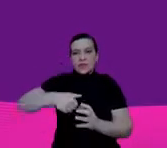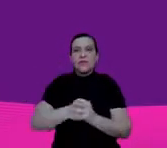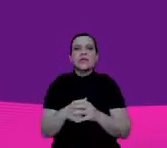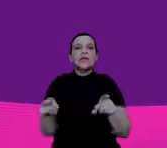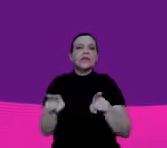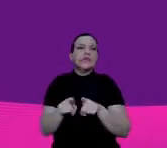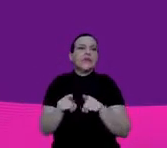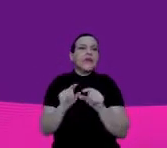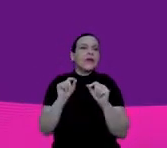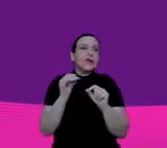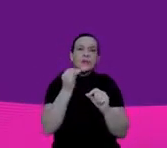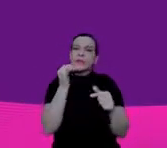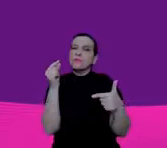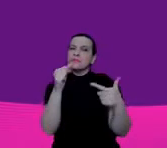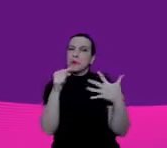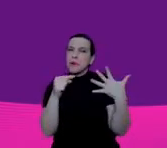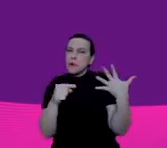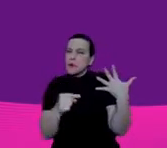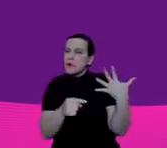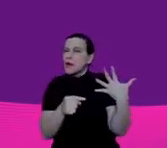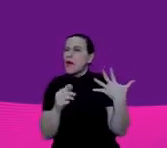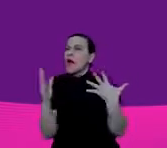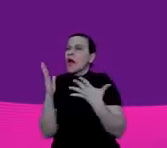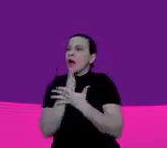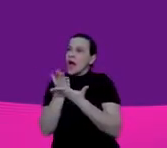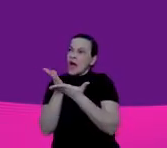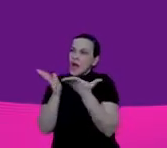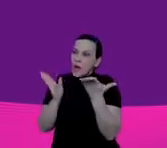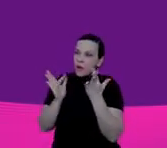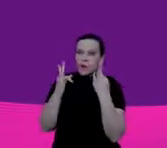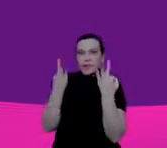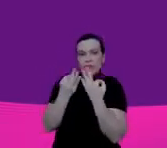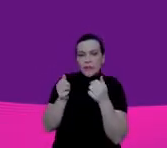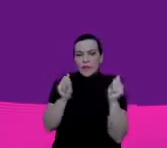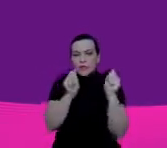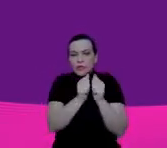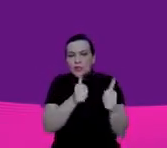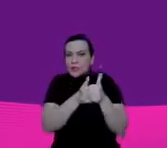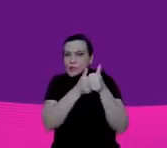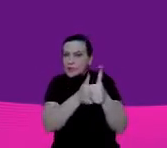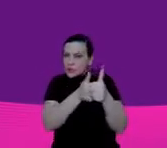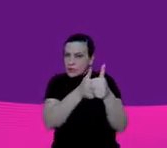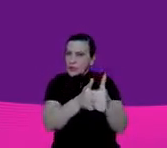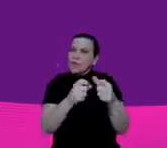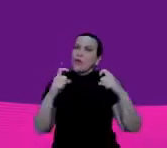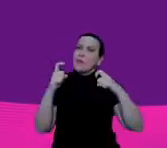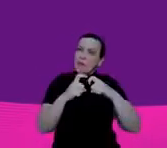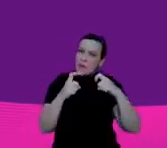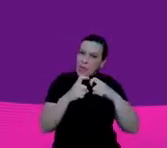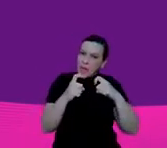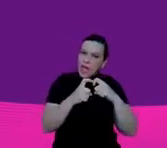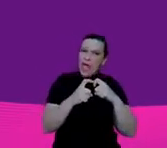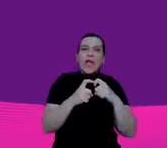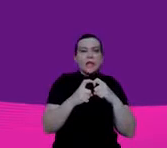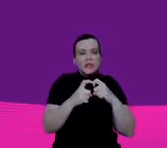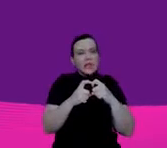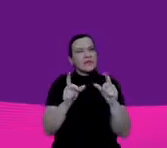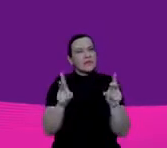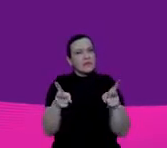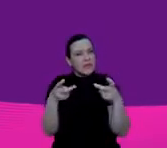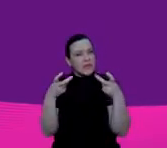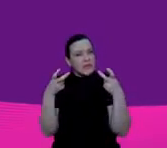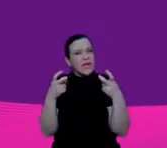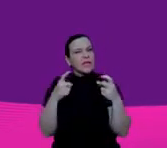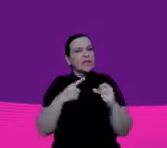possibilidade de acompanhar pacientes com doença de Parkinson no consultório ou no ambulatório, a gente vê que tem uma heterogeneidade muito grande entre